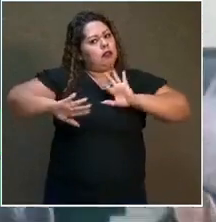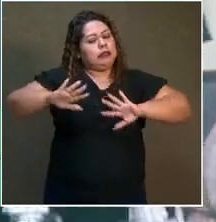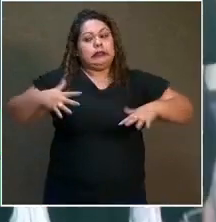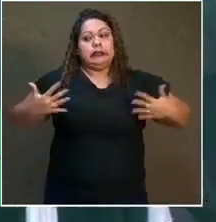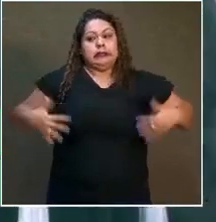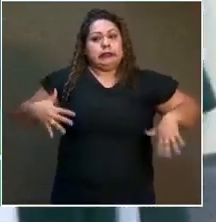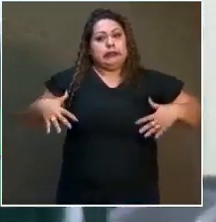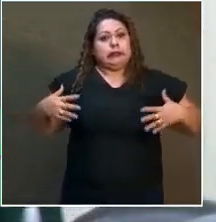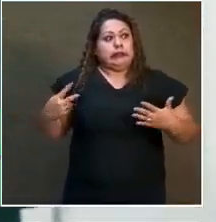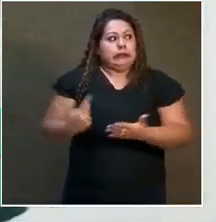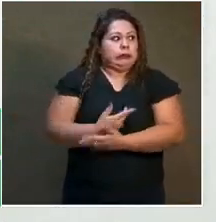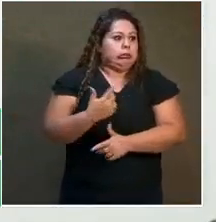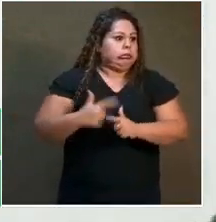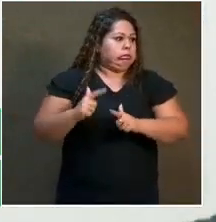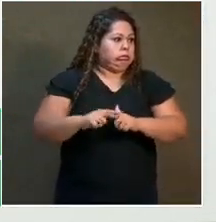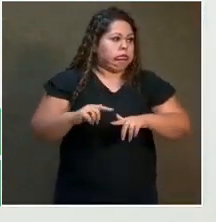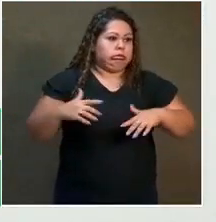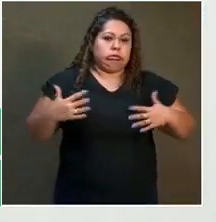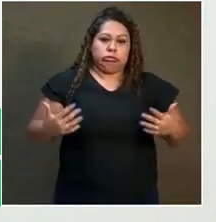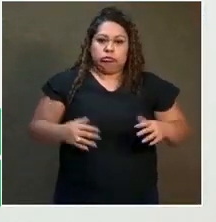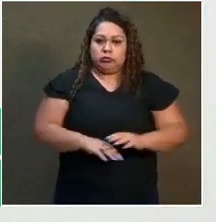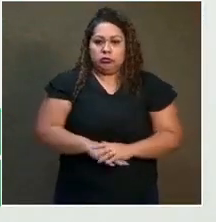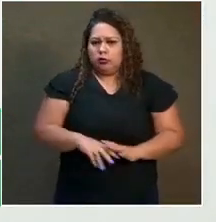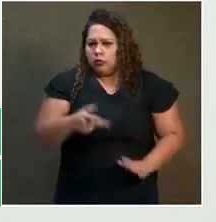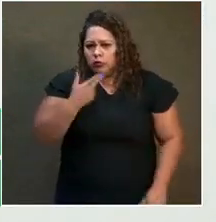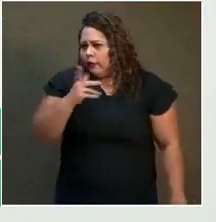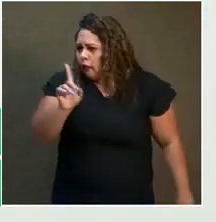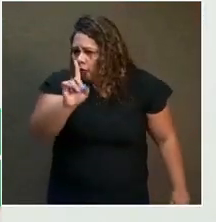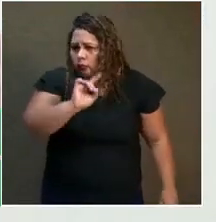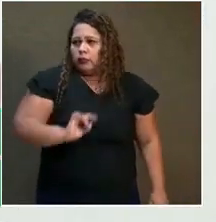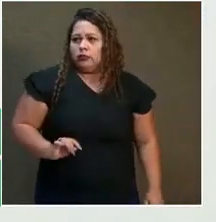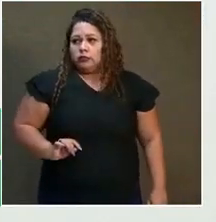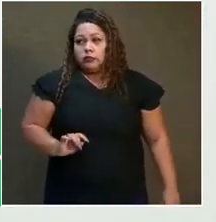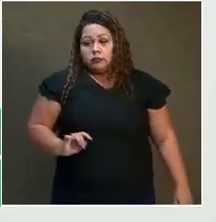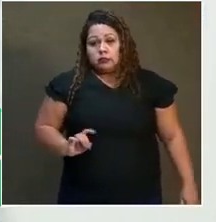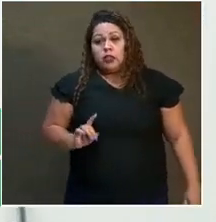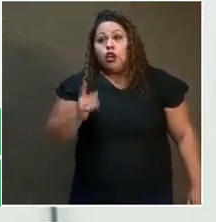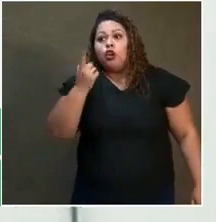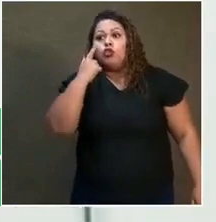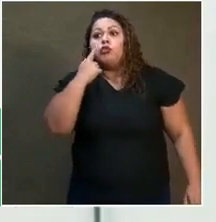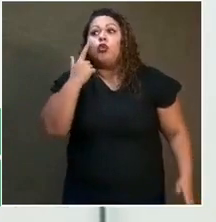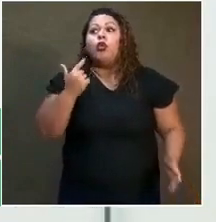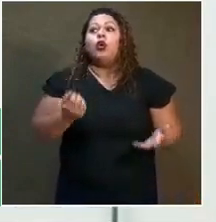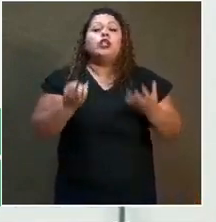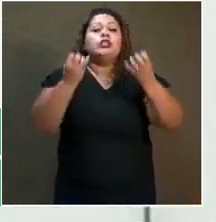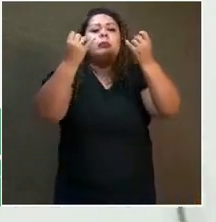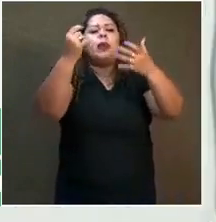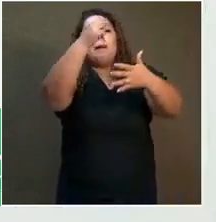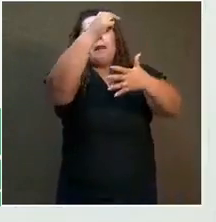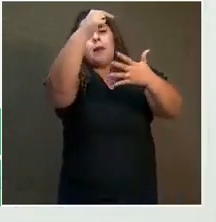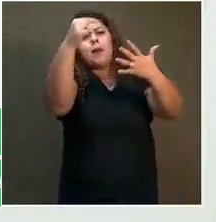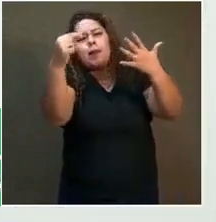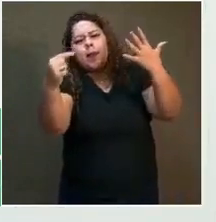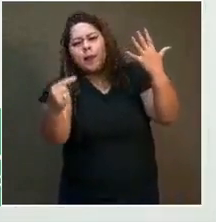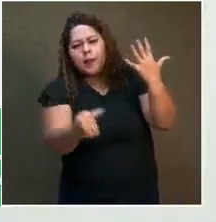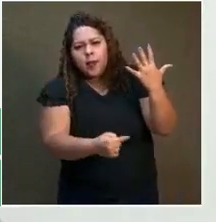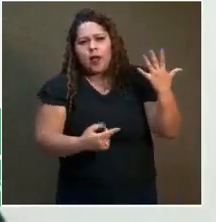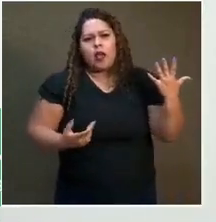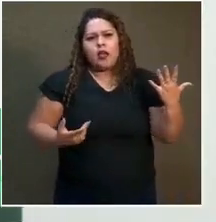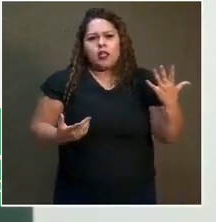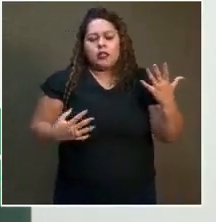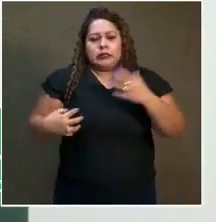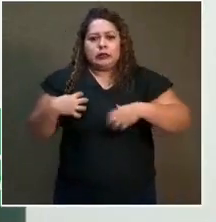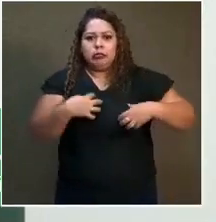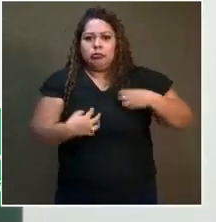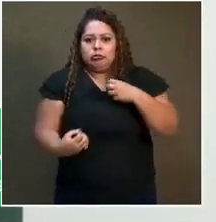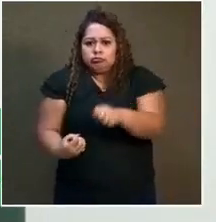merda, xerife. Eu não estou falando disso. Eu estou falando da somatória de tudo isso. Pode justificar uma violenta